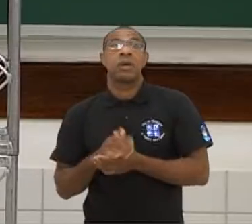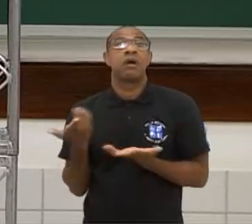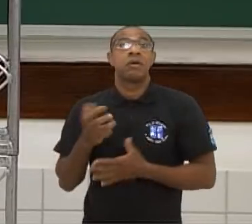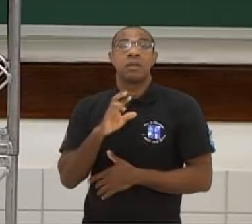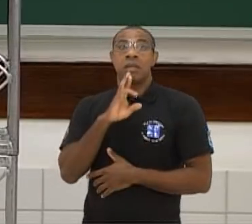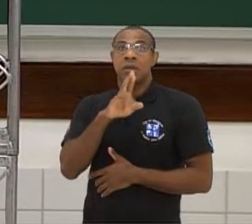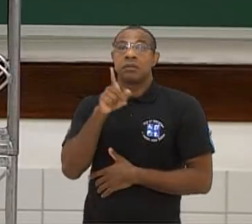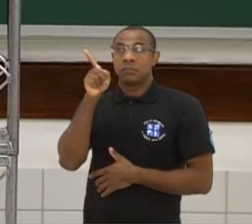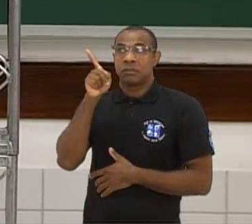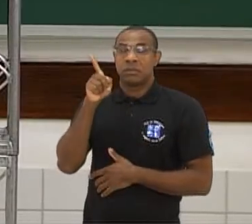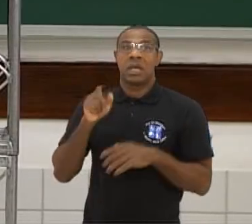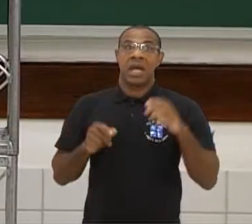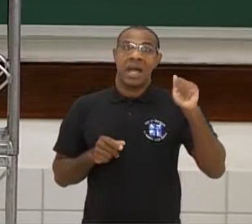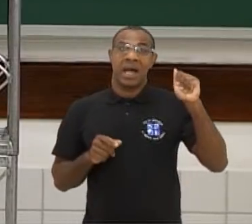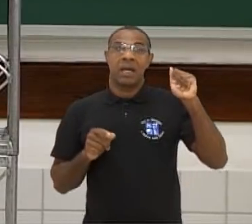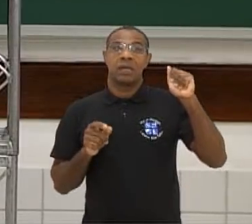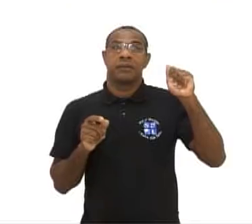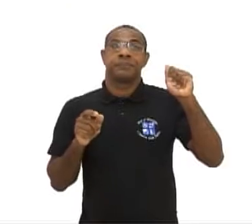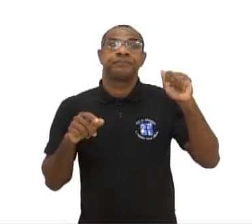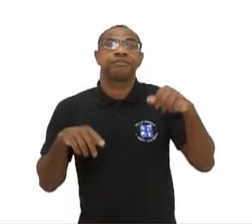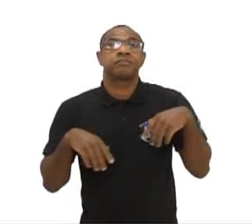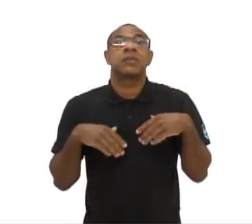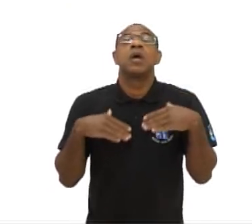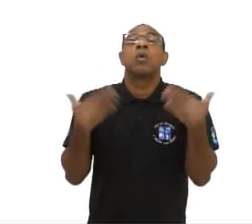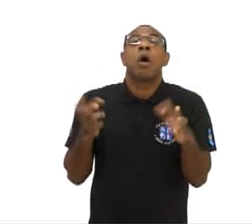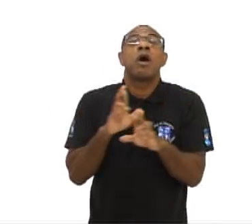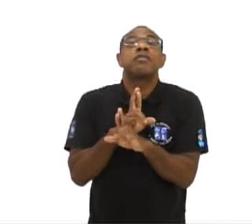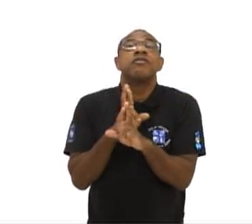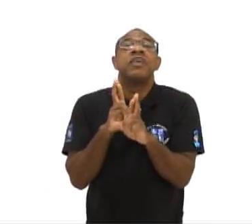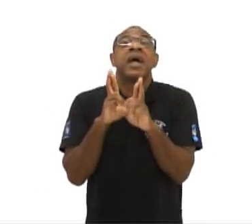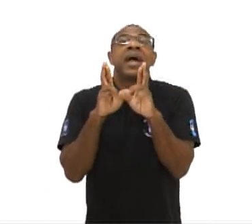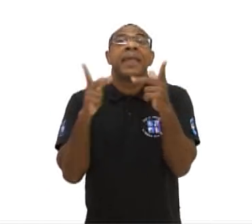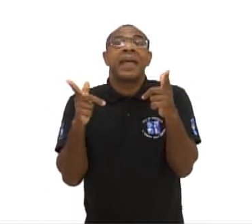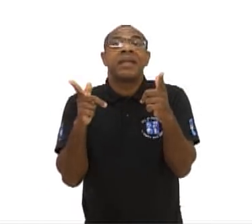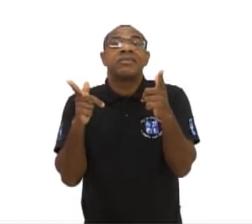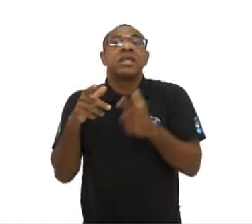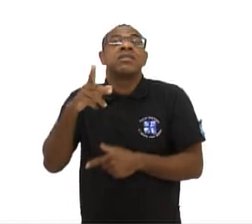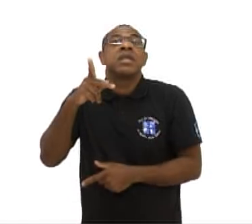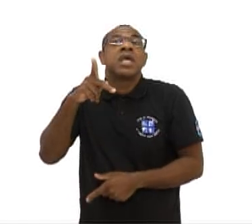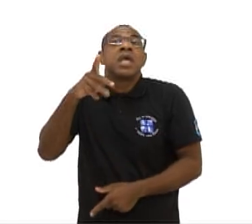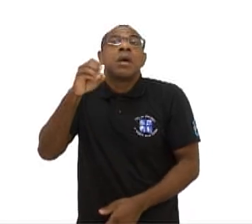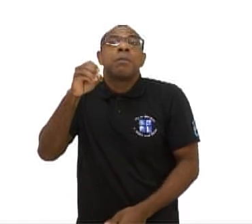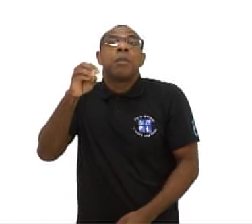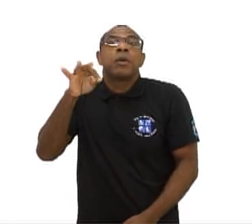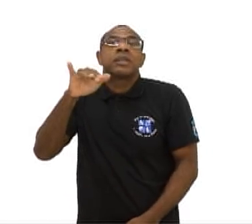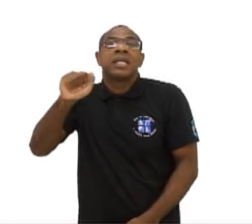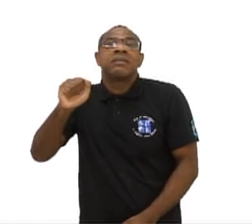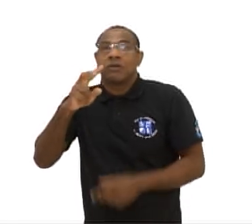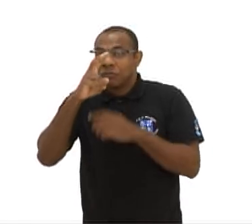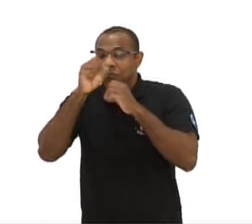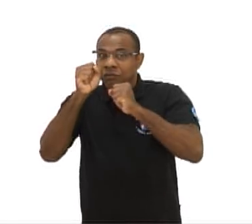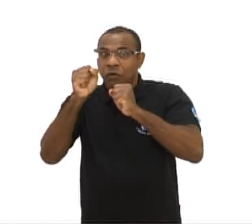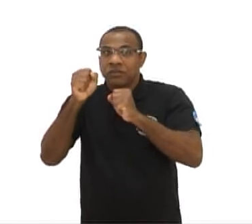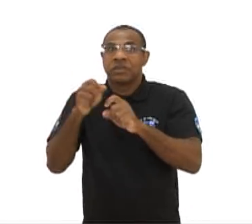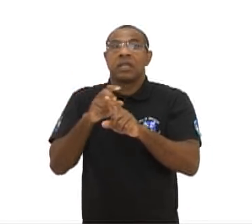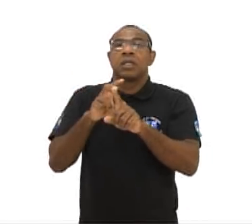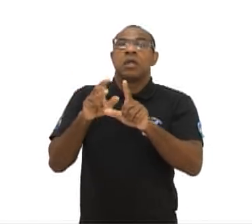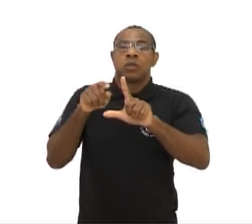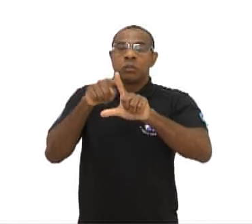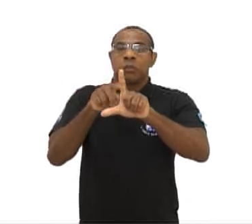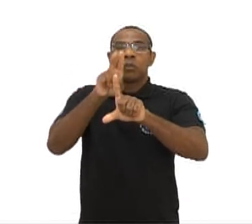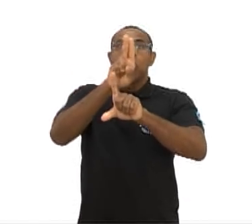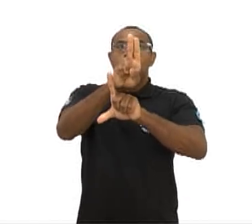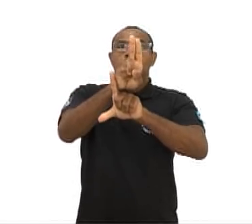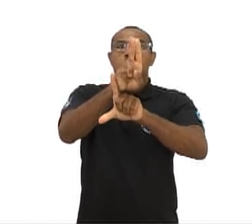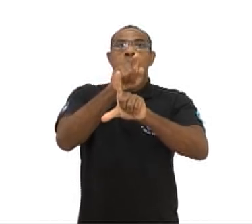A, que pergunta qual é a diferença de potencial no ponto U1. Esse daqui,